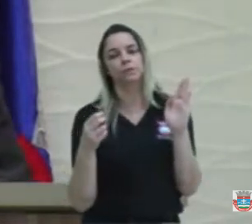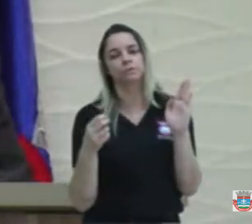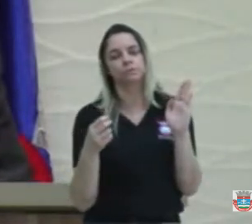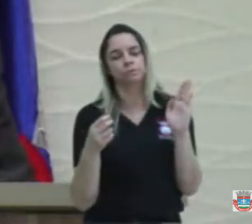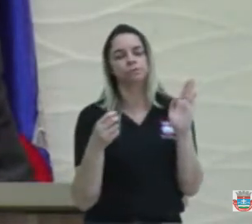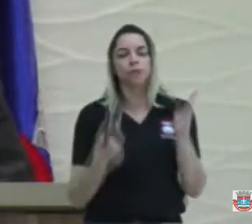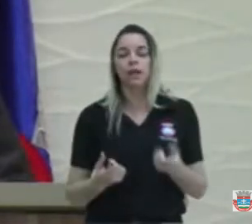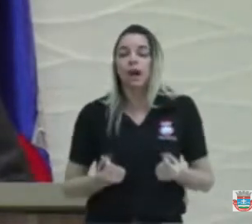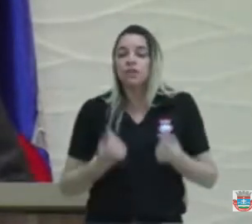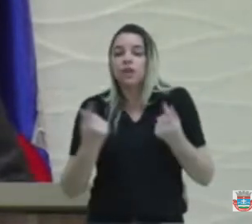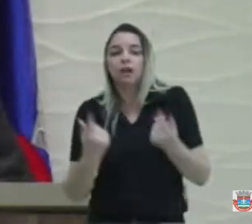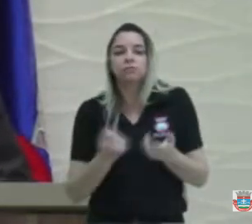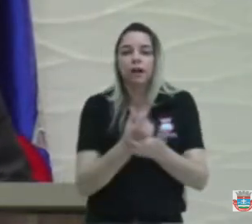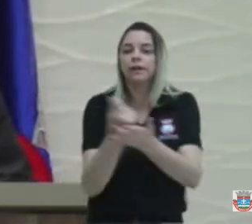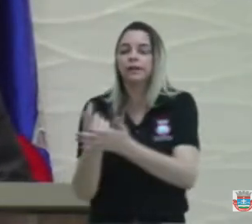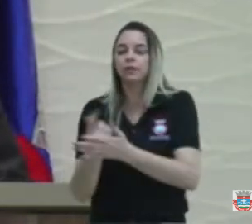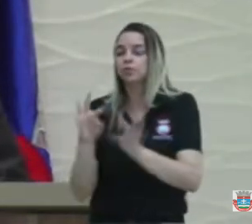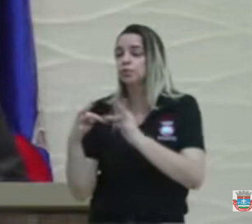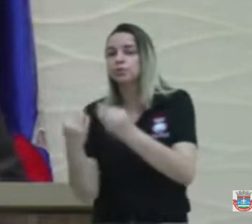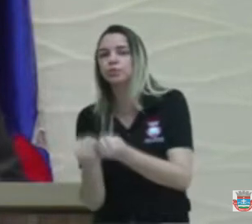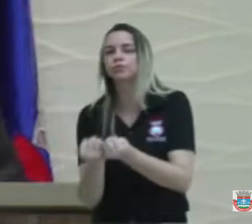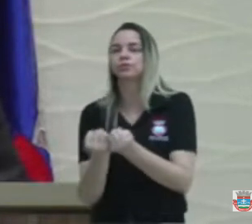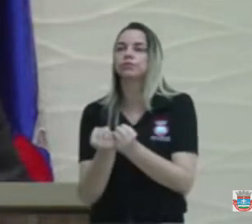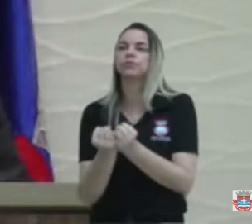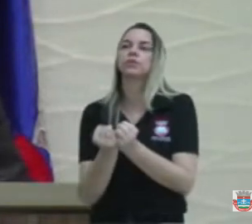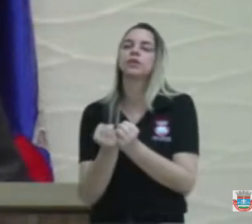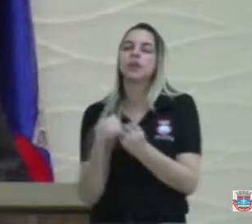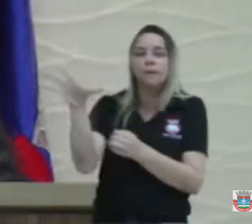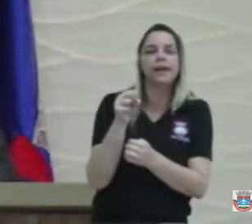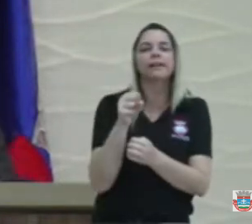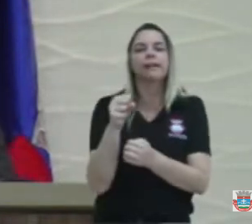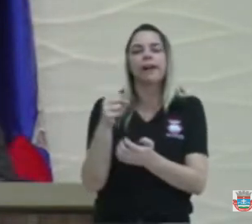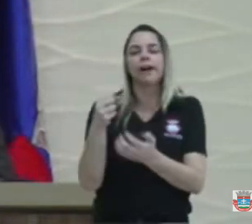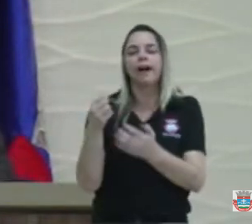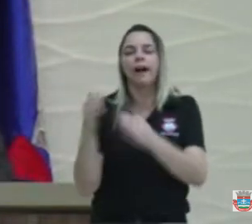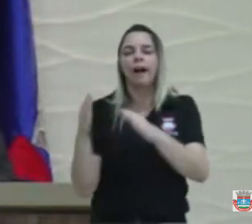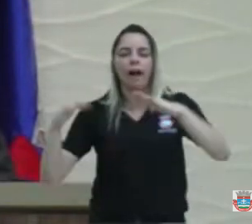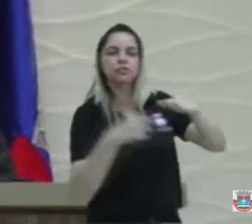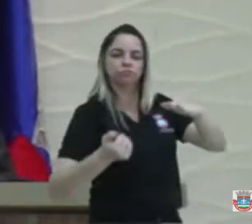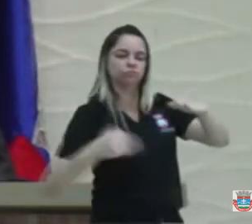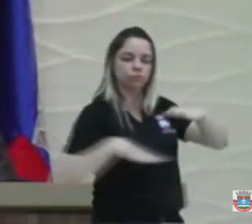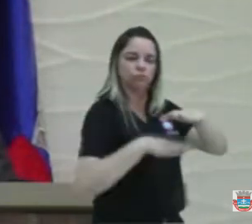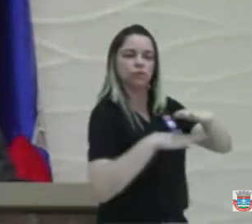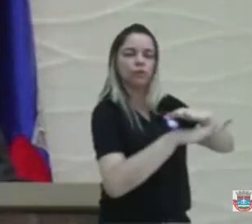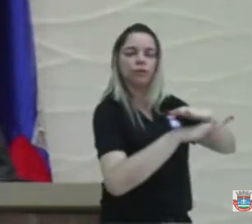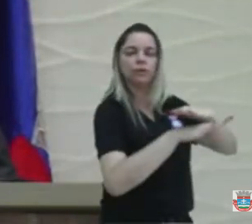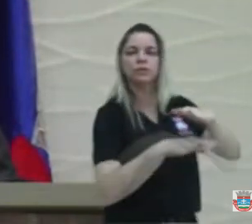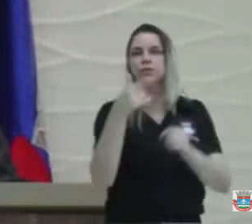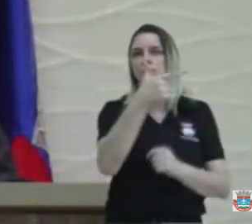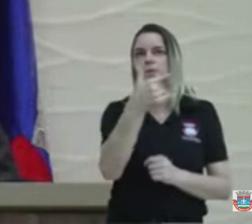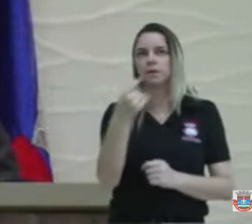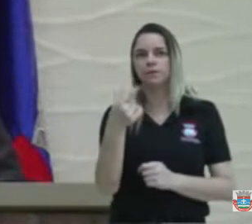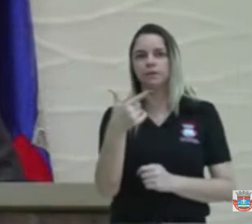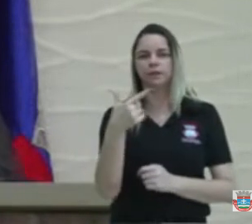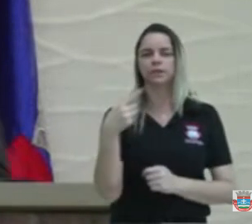relação atualizada que peguei na secretaria, na garagem municipal do nosso município, atualizada em